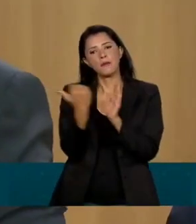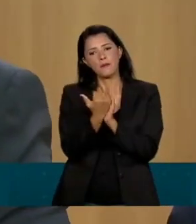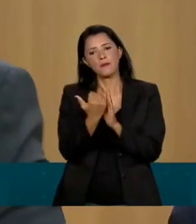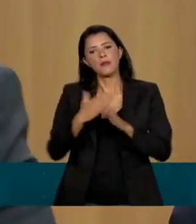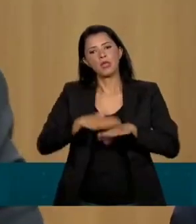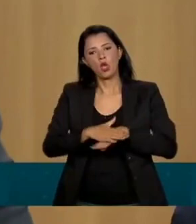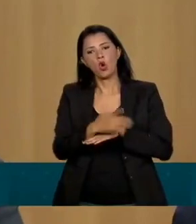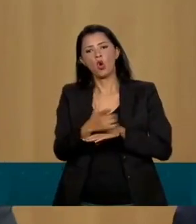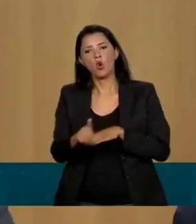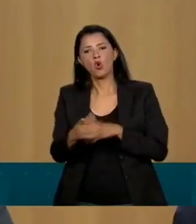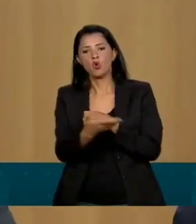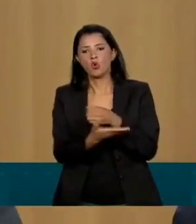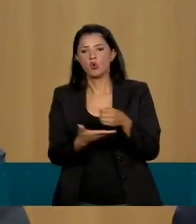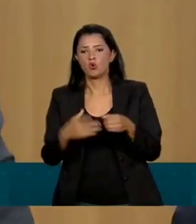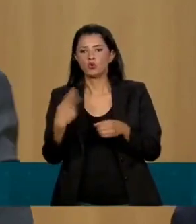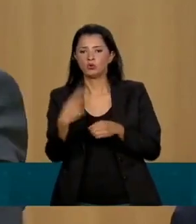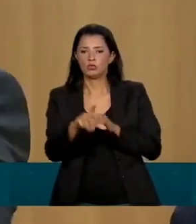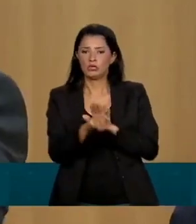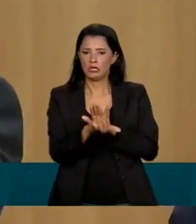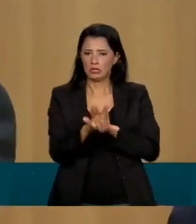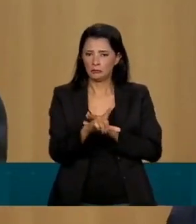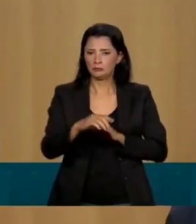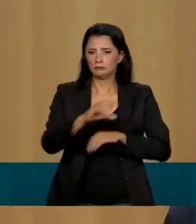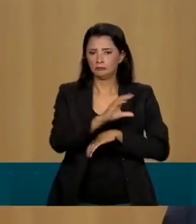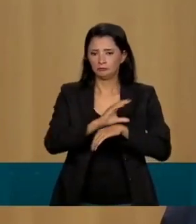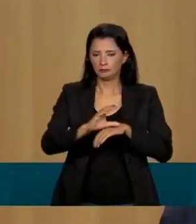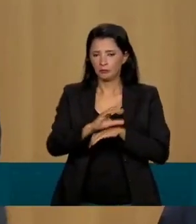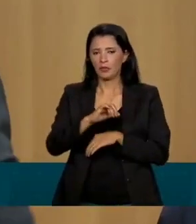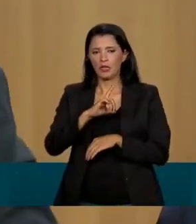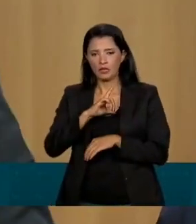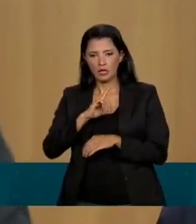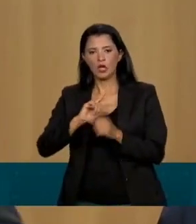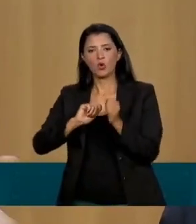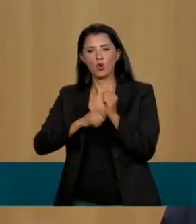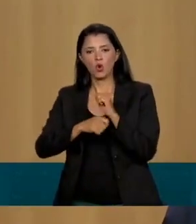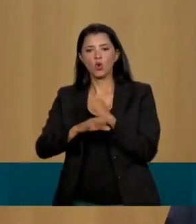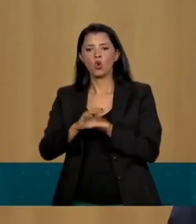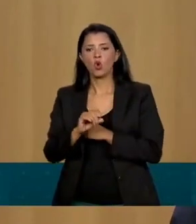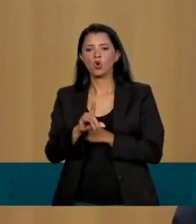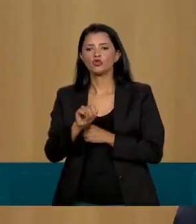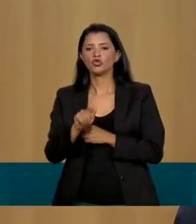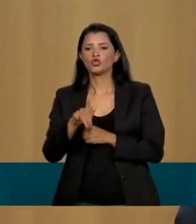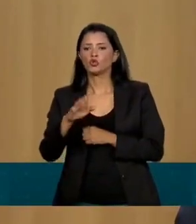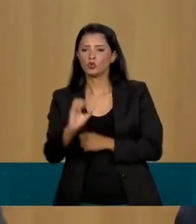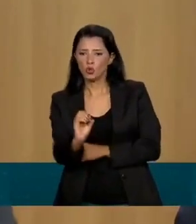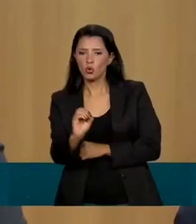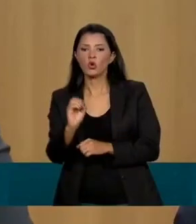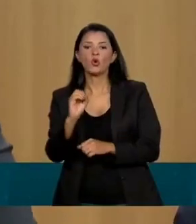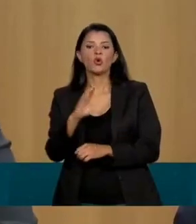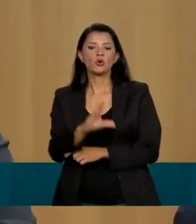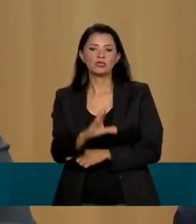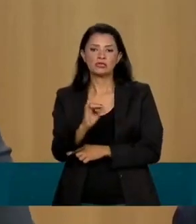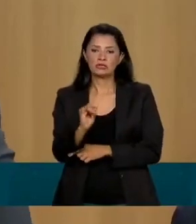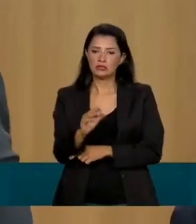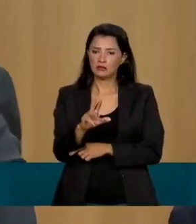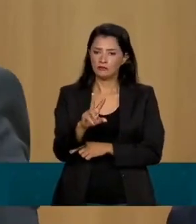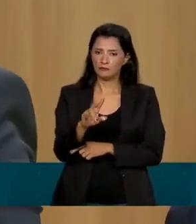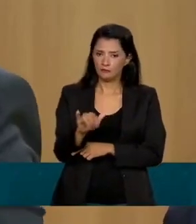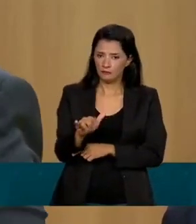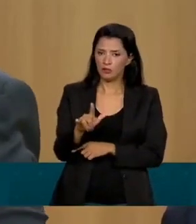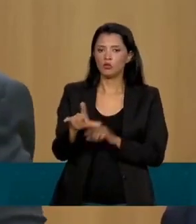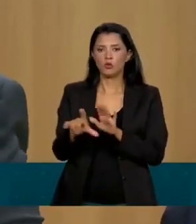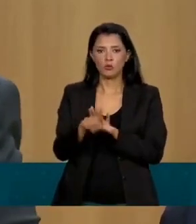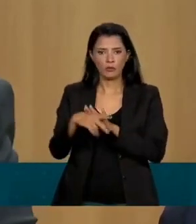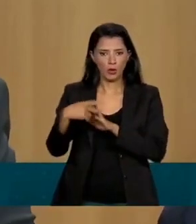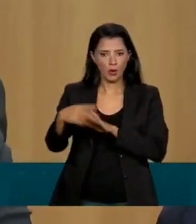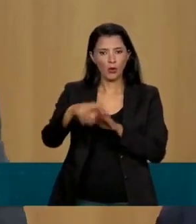princípios constitucionais. Nós temos o Código Civil, que incide sobre contratos. Nós temos